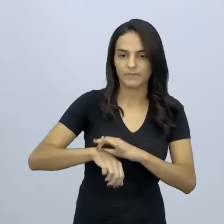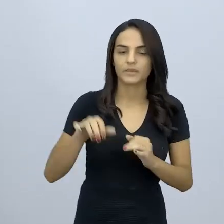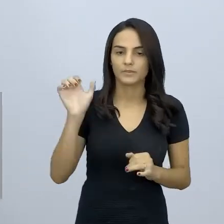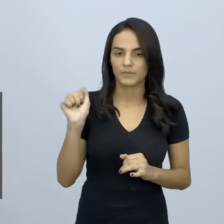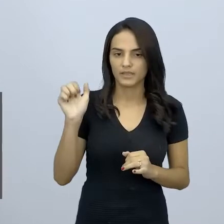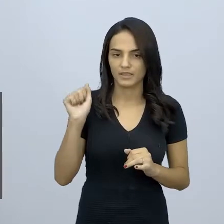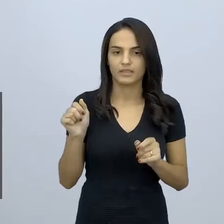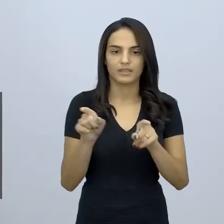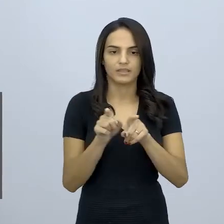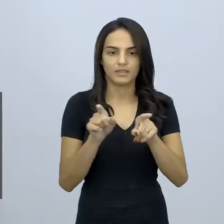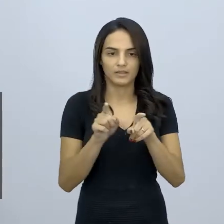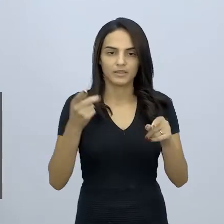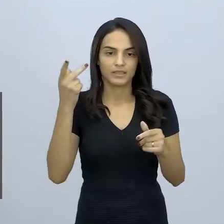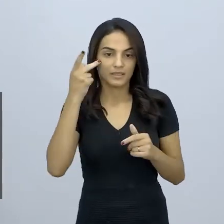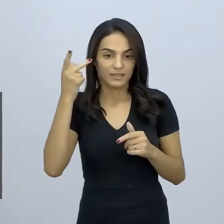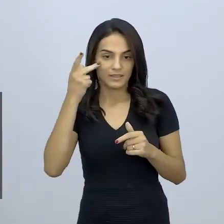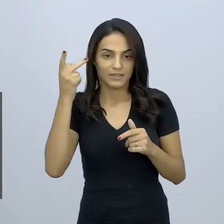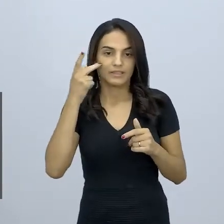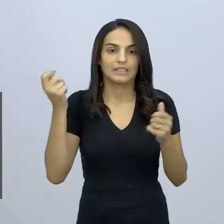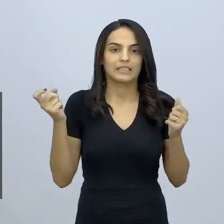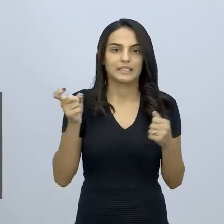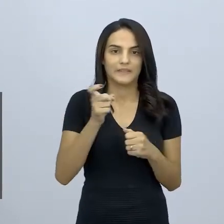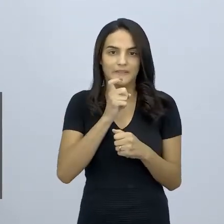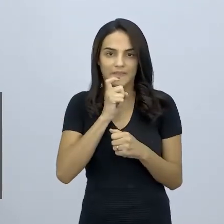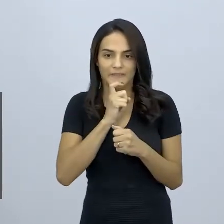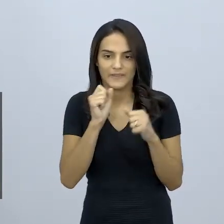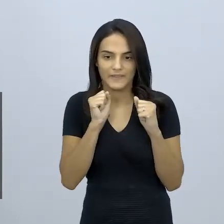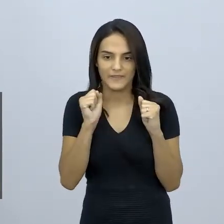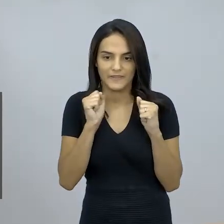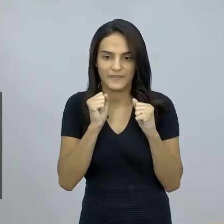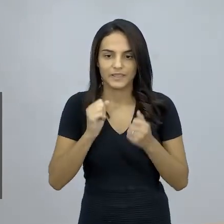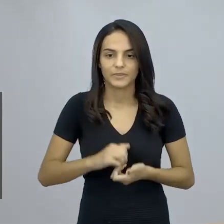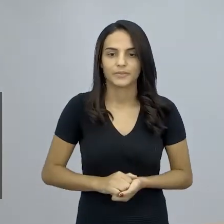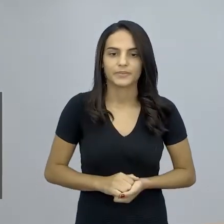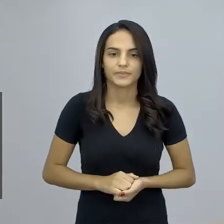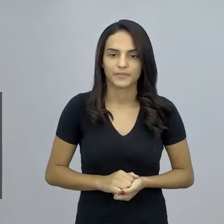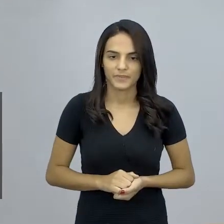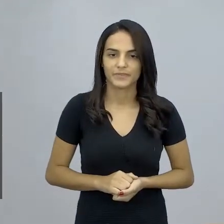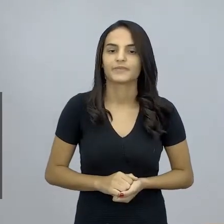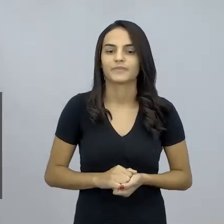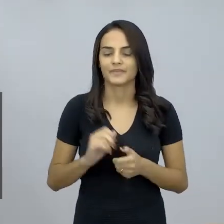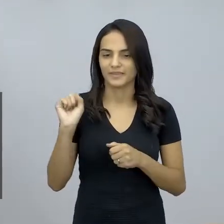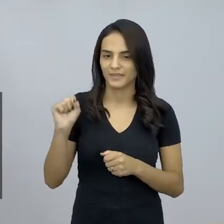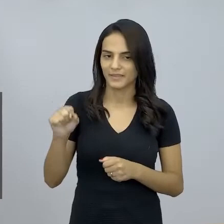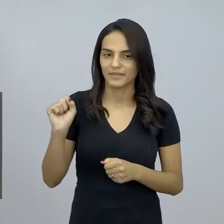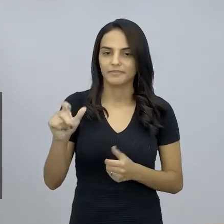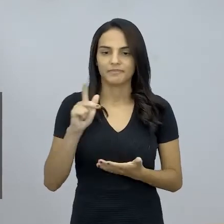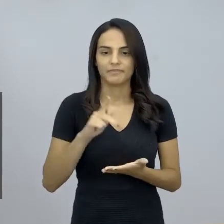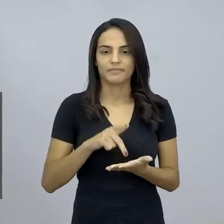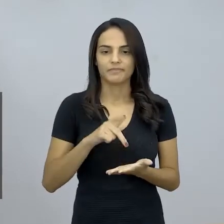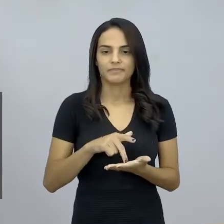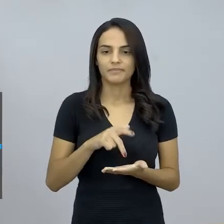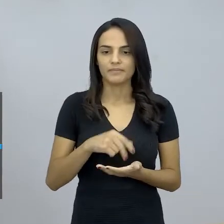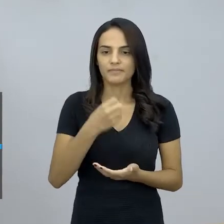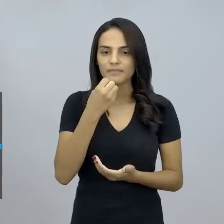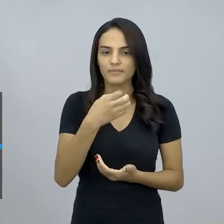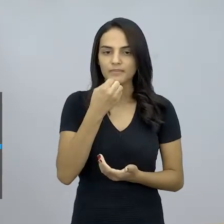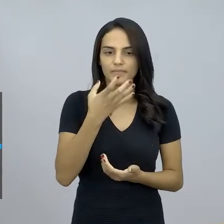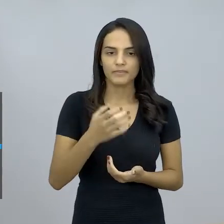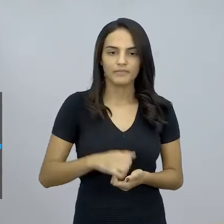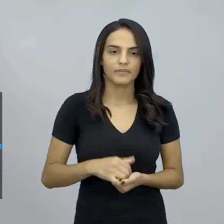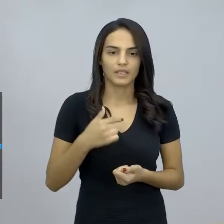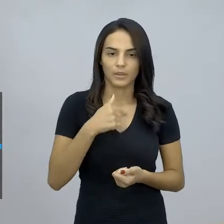porque grande São Paulo hoje está frio, não é isso, Tânia? Oi, como, né? Bom, eu